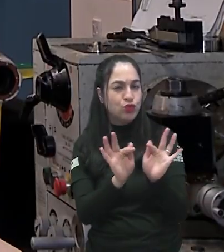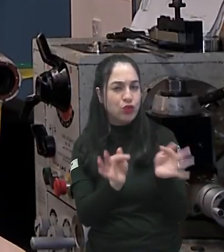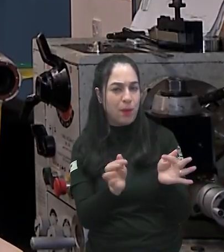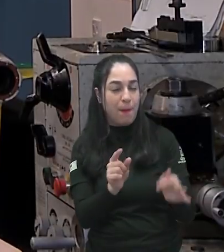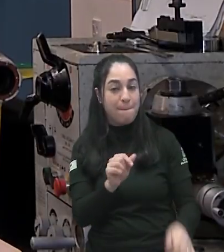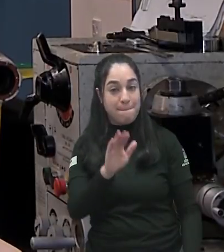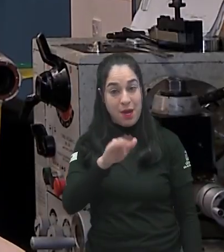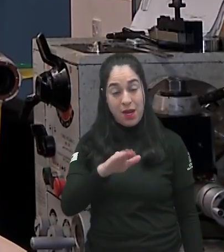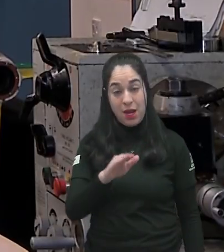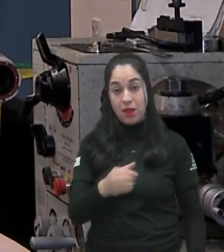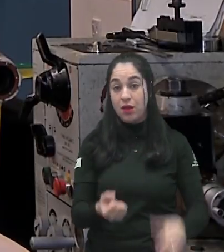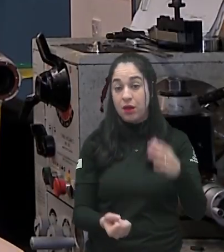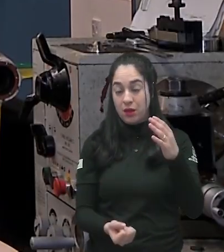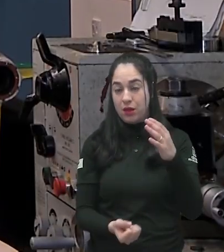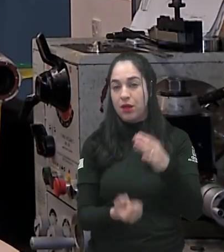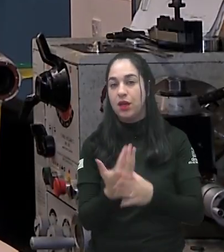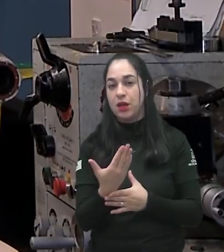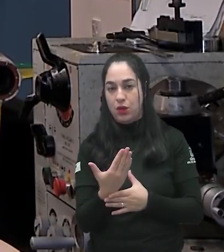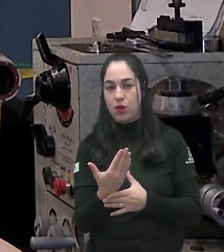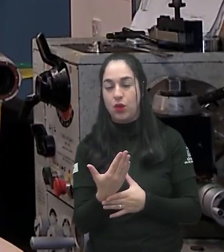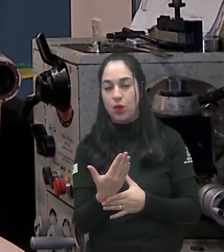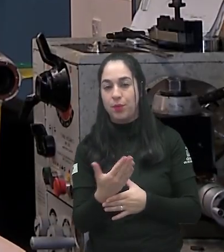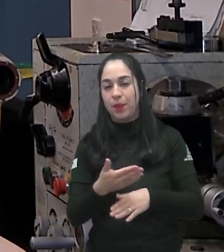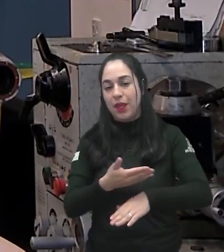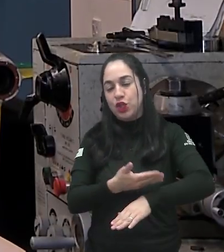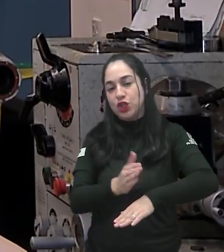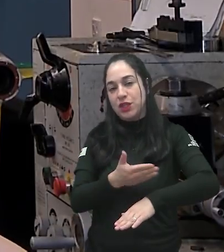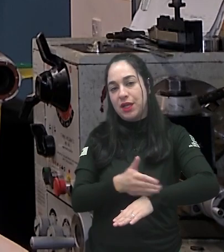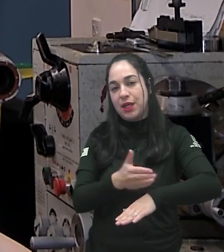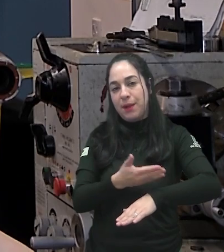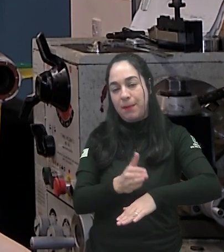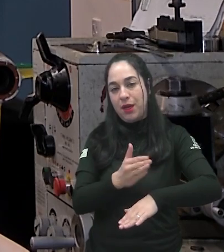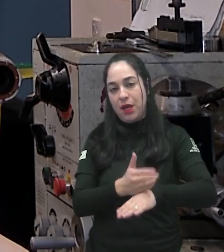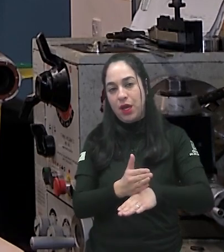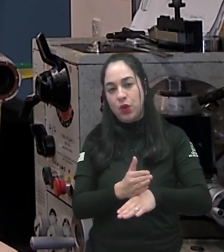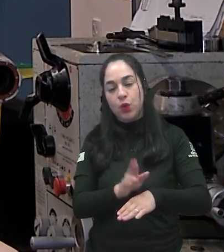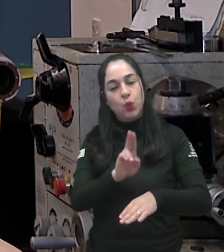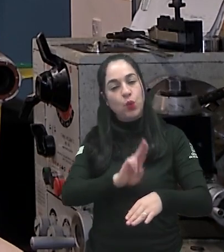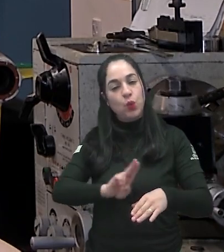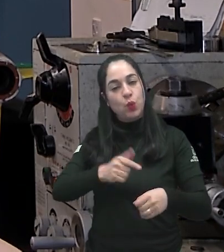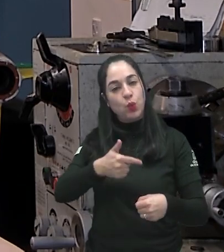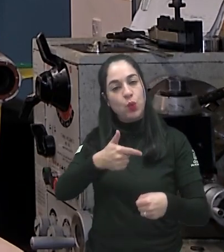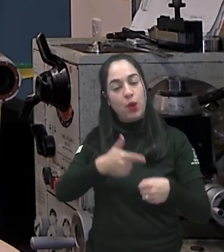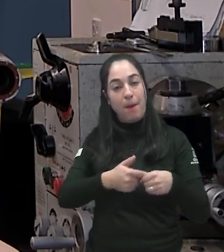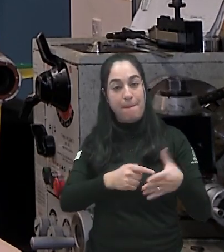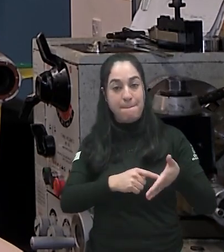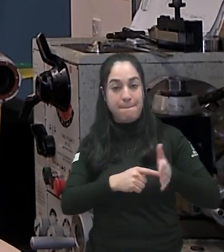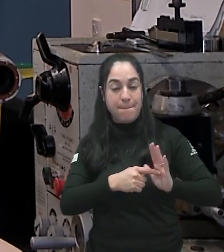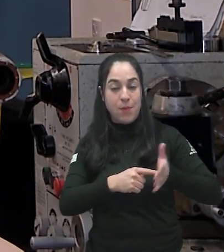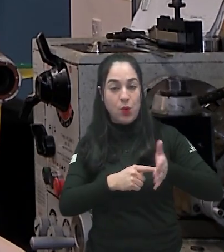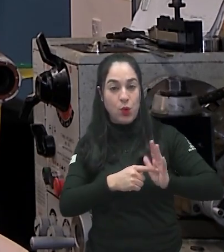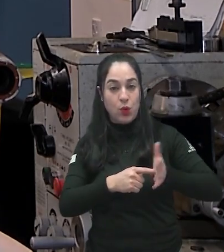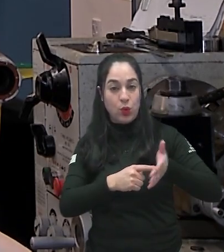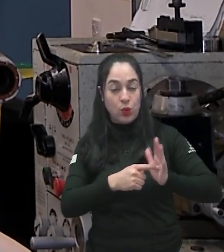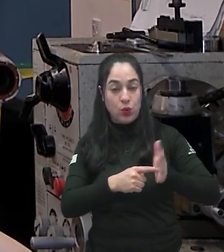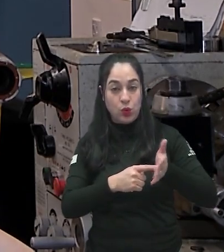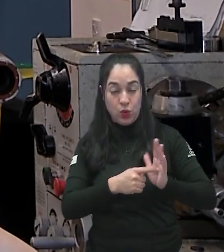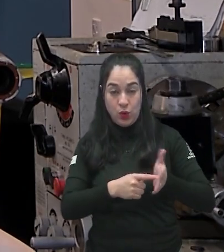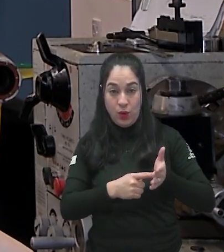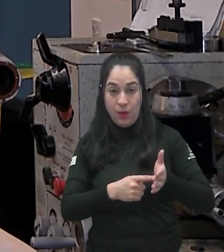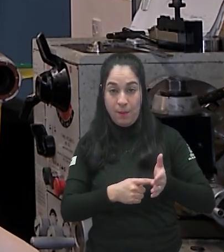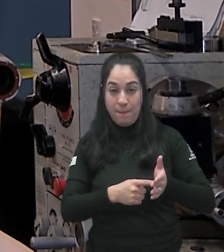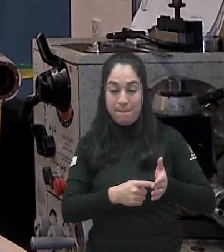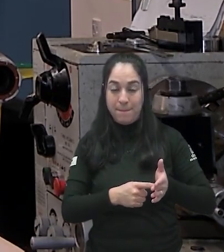mais barato, né? Então a gente desenvolveu esse foguete, chama FTL Perseu, foguete de treinamento líquido, que usa esse mesmo motor que vai ser usado lá no